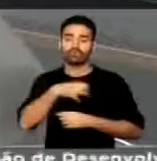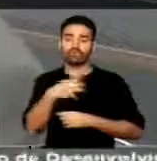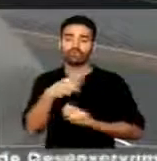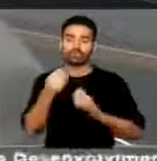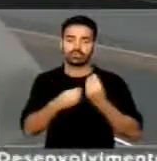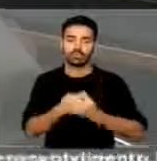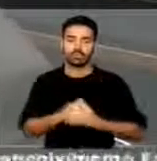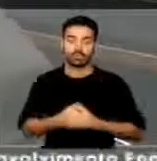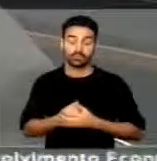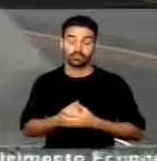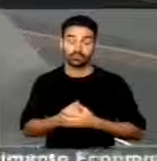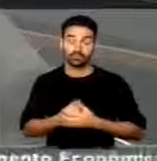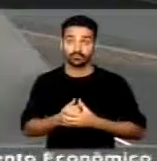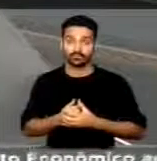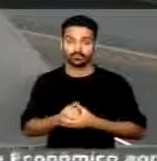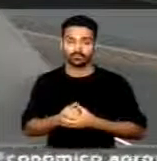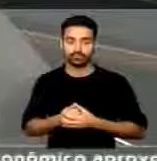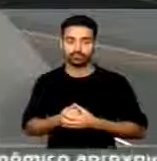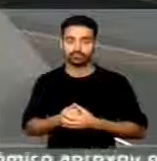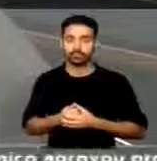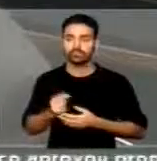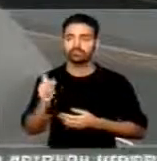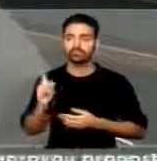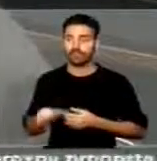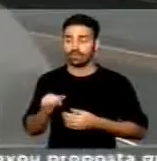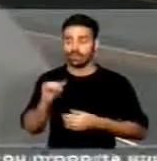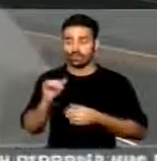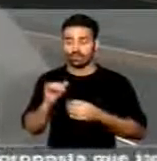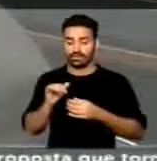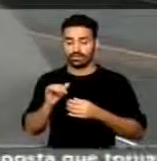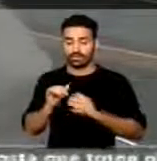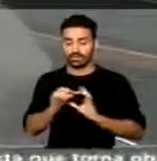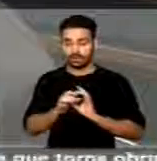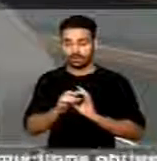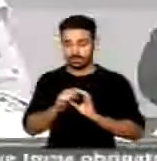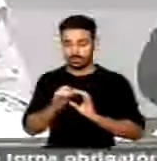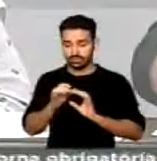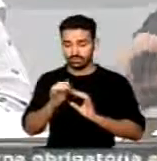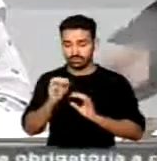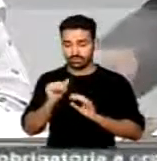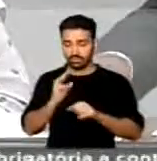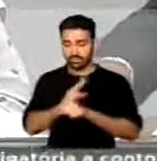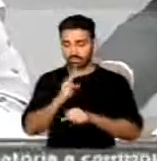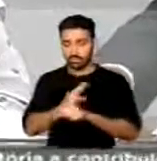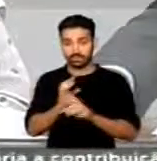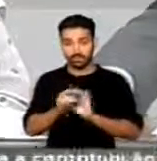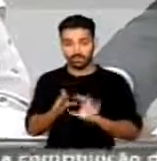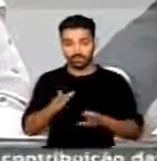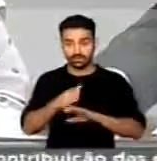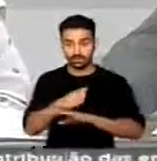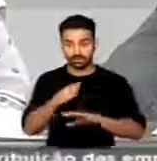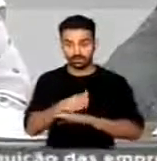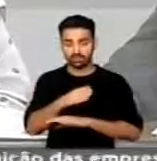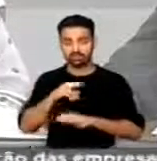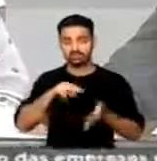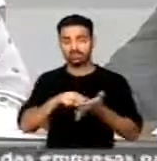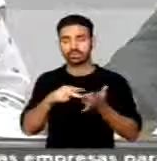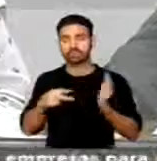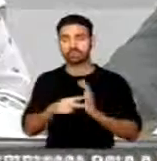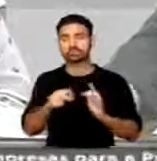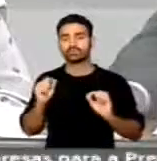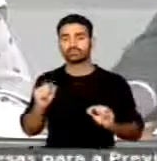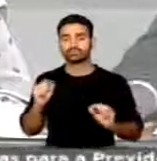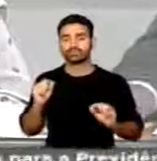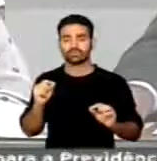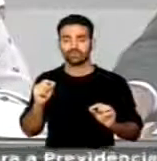também que quando o acesso é permitido, se o WhatsApp tivesse permitido o acesso, isto seria uma falha,